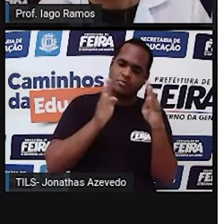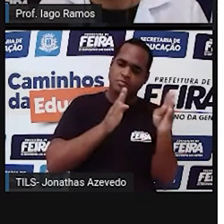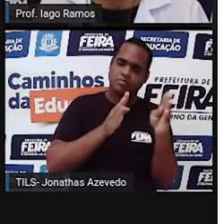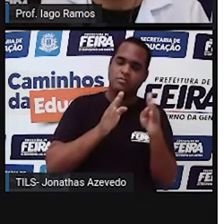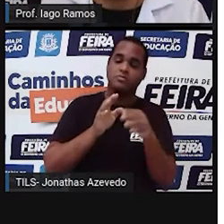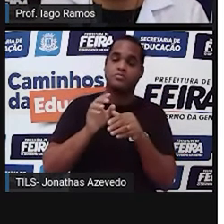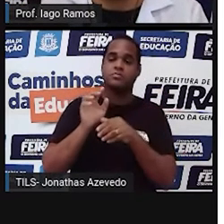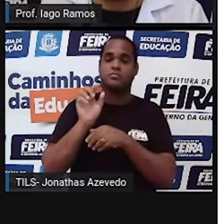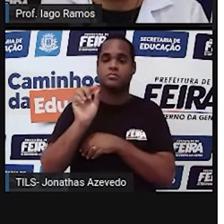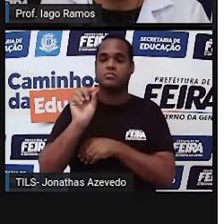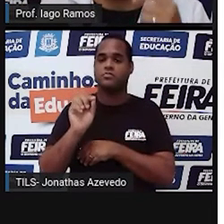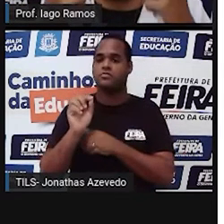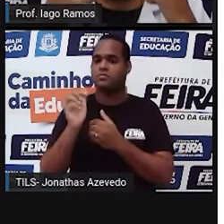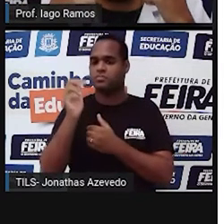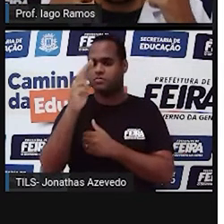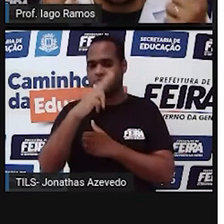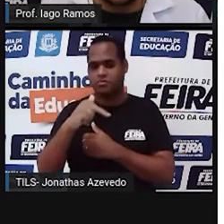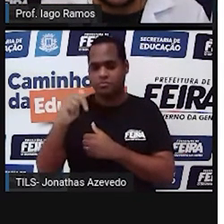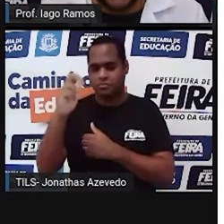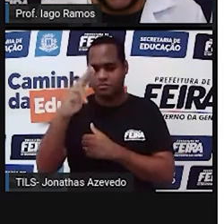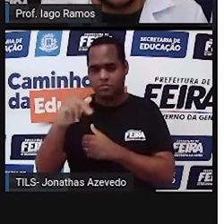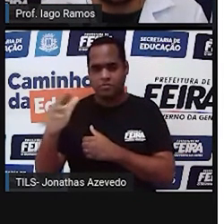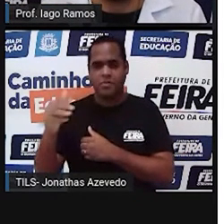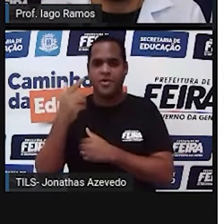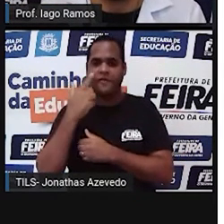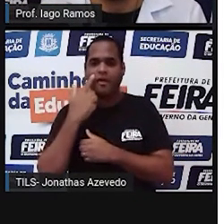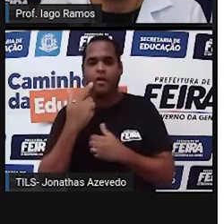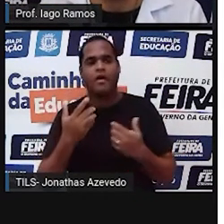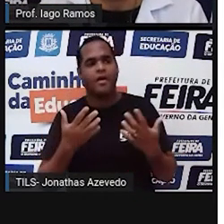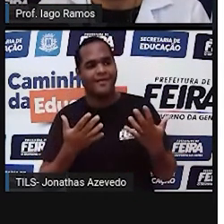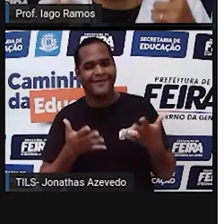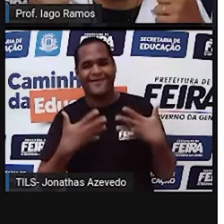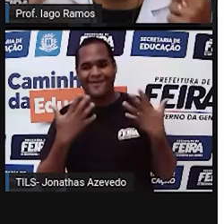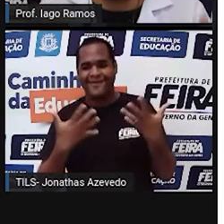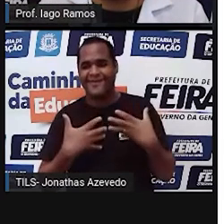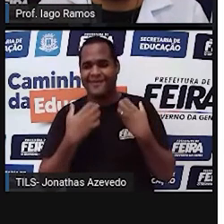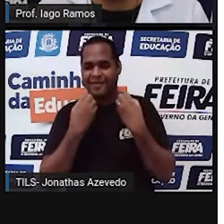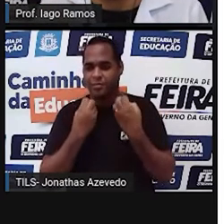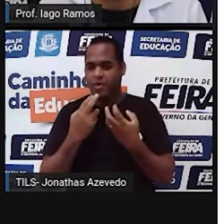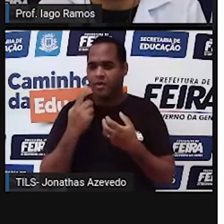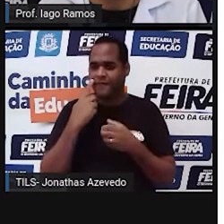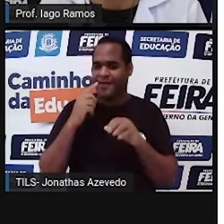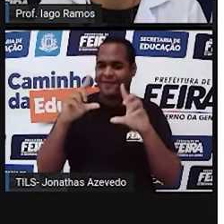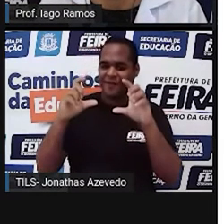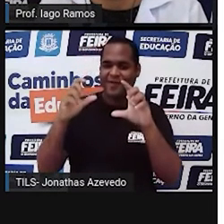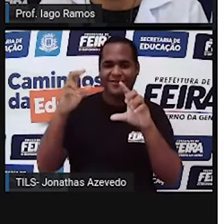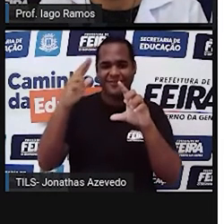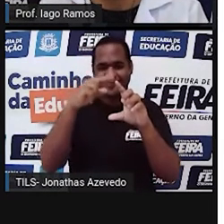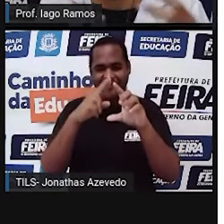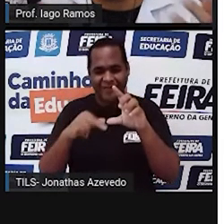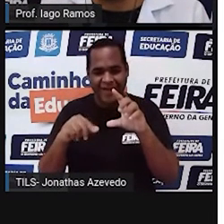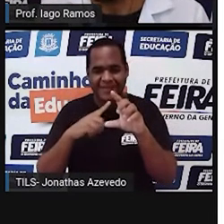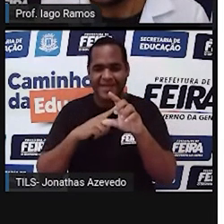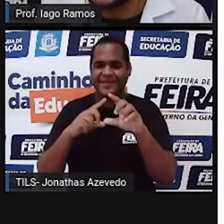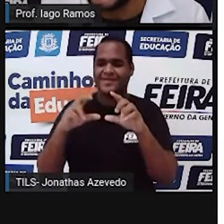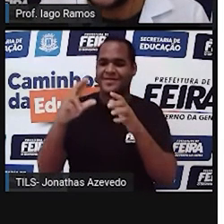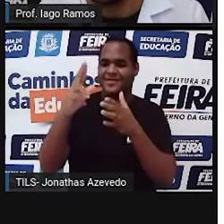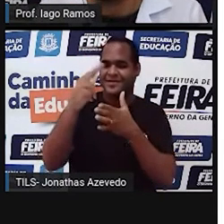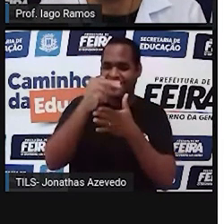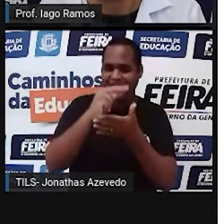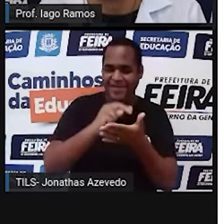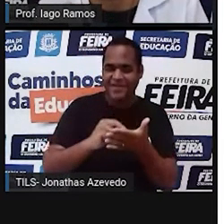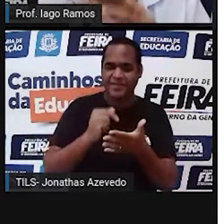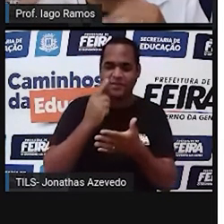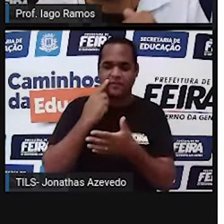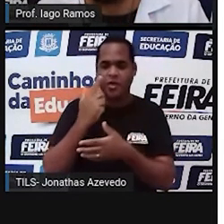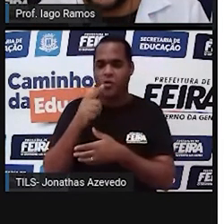Porque as ilustrações agradam os nossos olhos, né? Para os nossos olhos é muito mais agradável ver desenhos